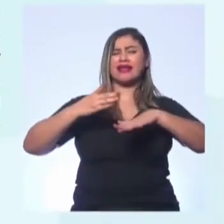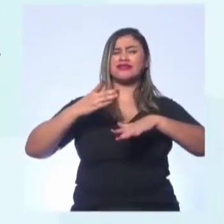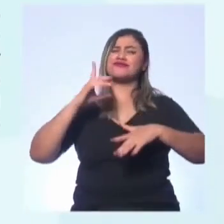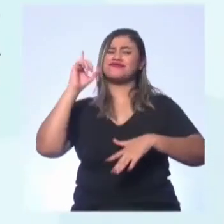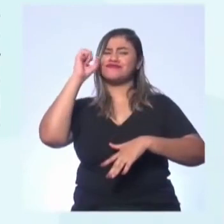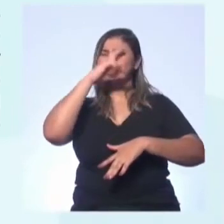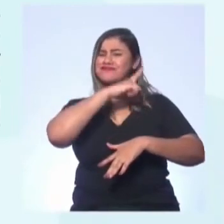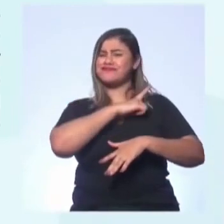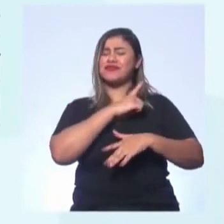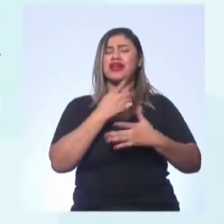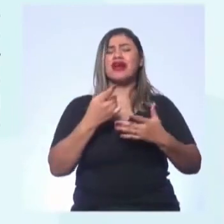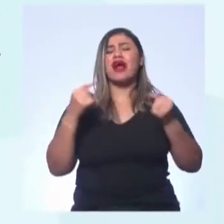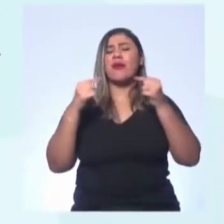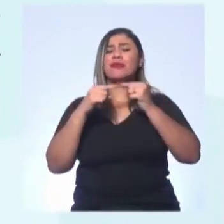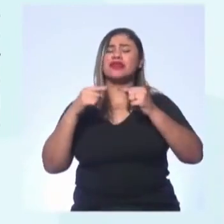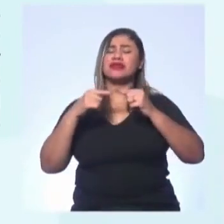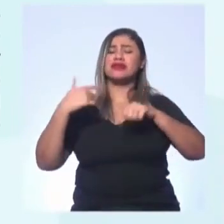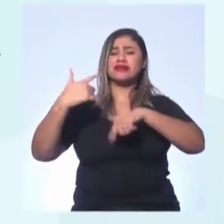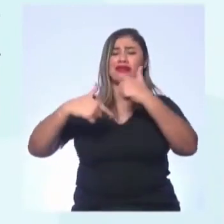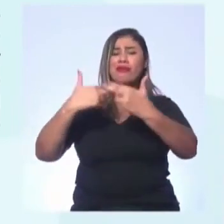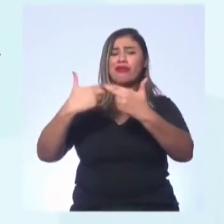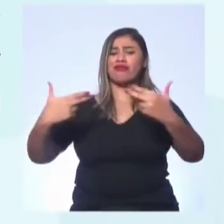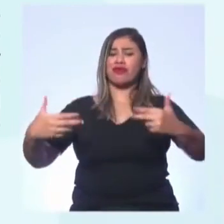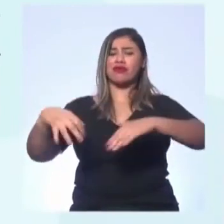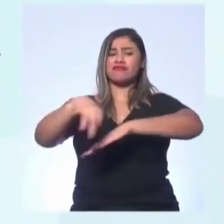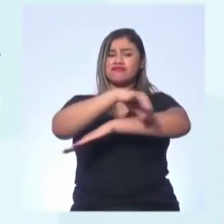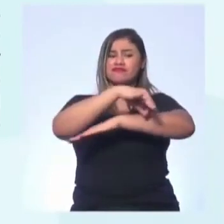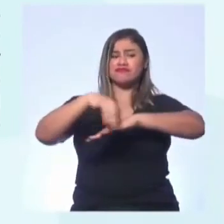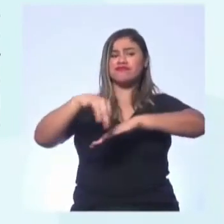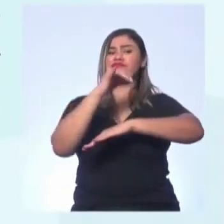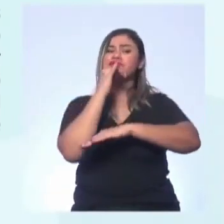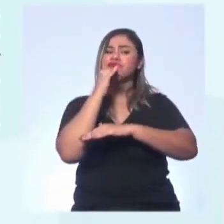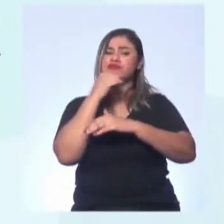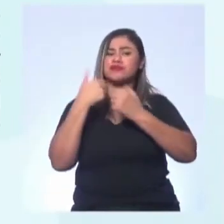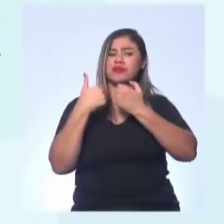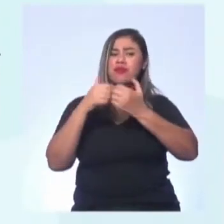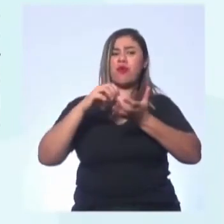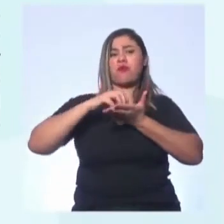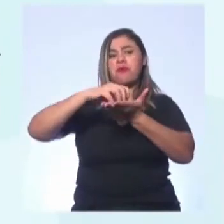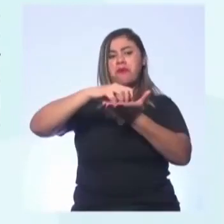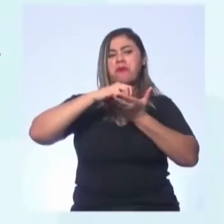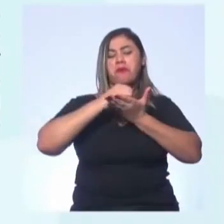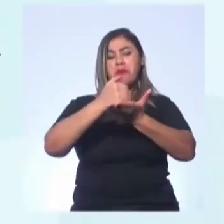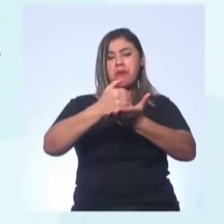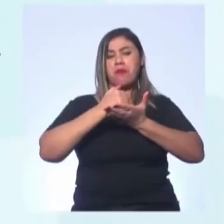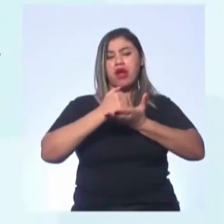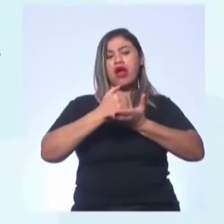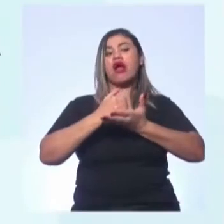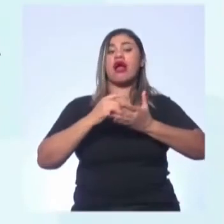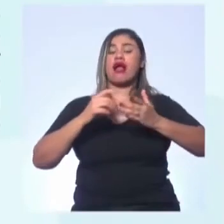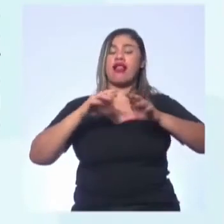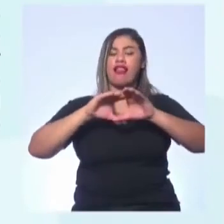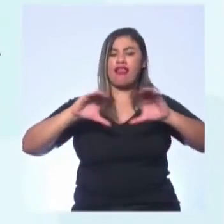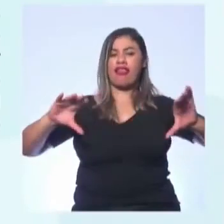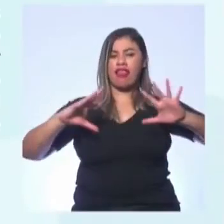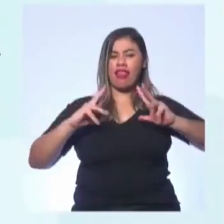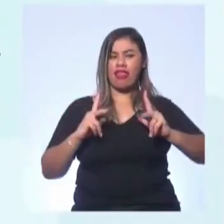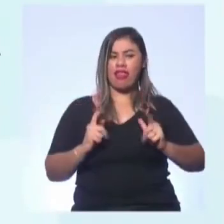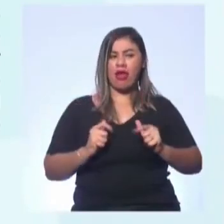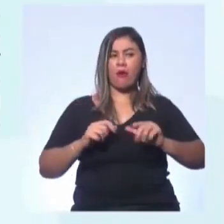aos serviços e infraestrutura urbanos, como transporte precário, saneamento deficiente, drenagem